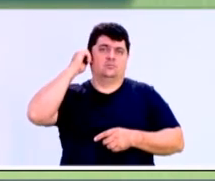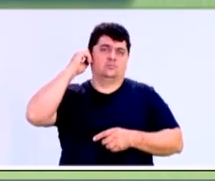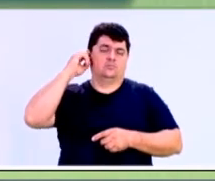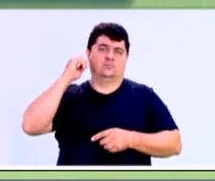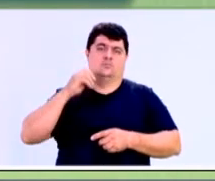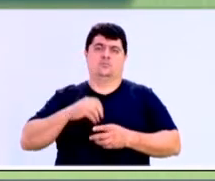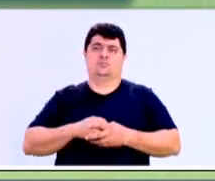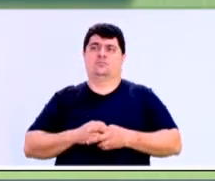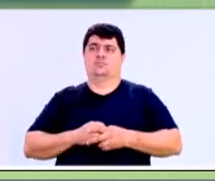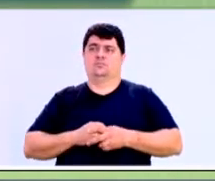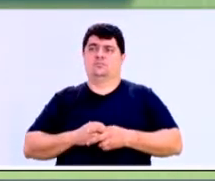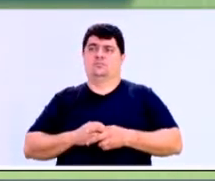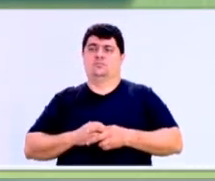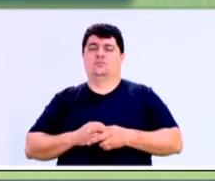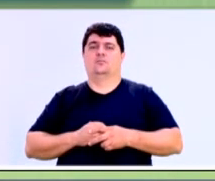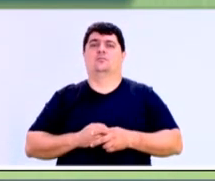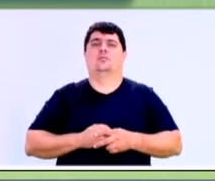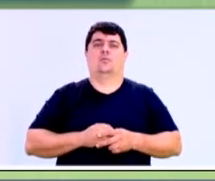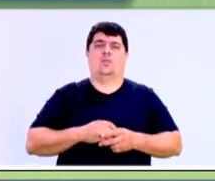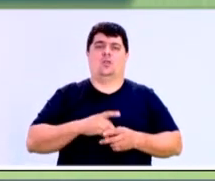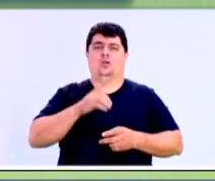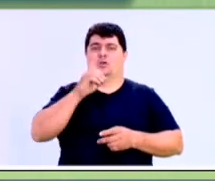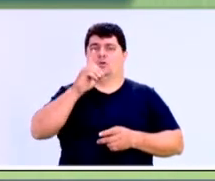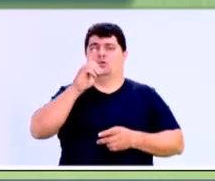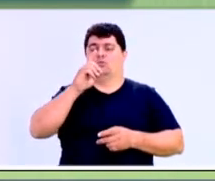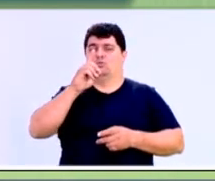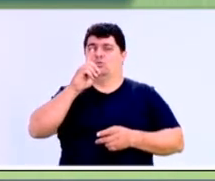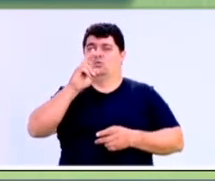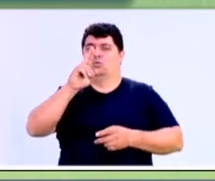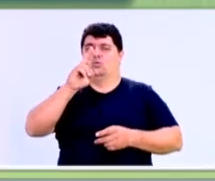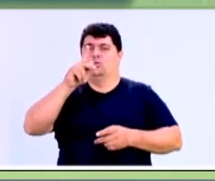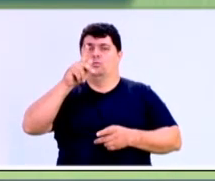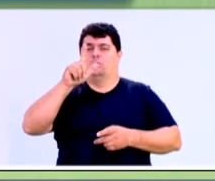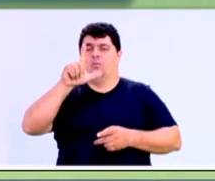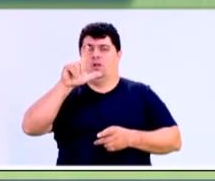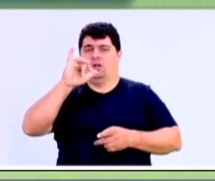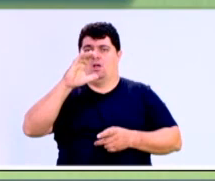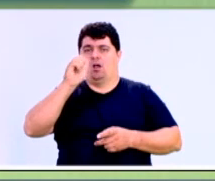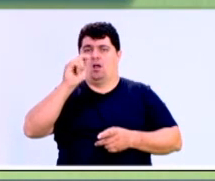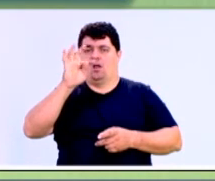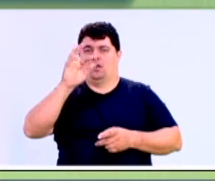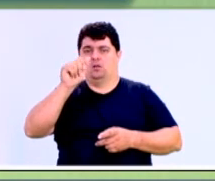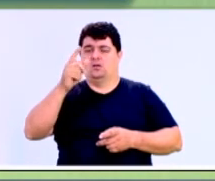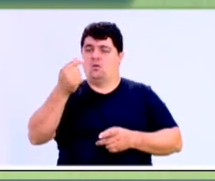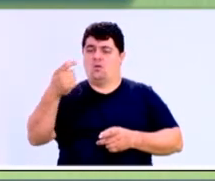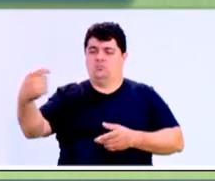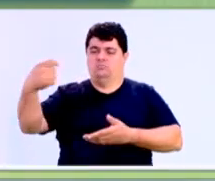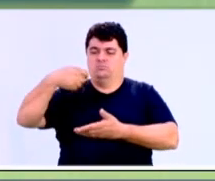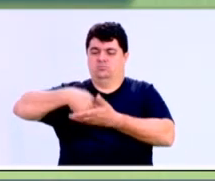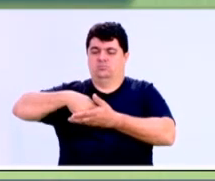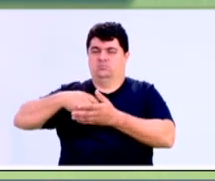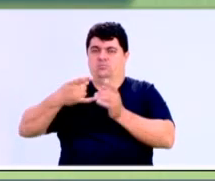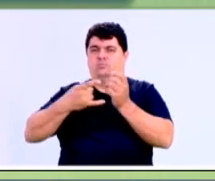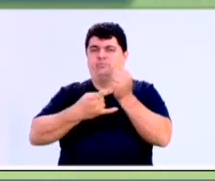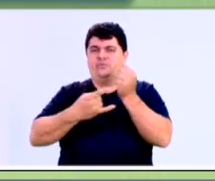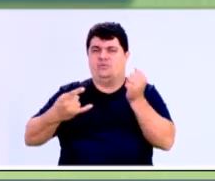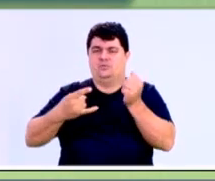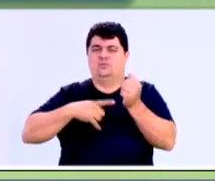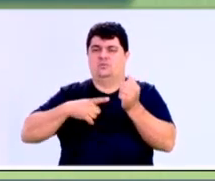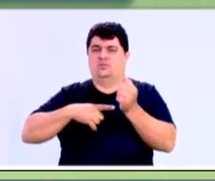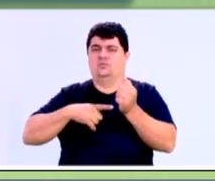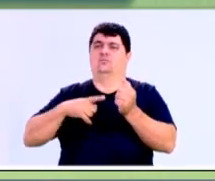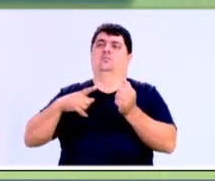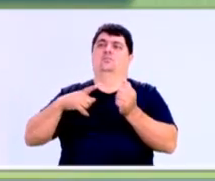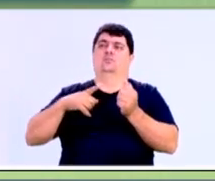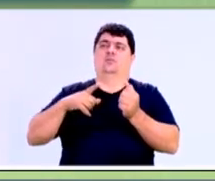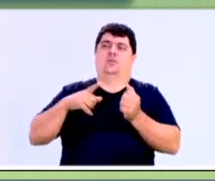correto? A fórmula dele é duplicatas a receber Informação que eu pego do balanço patrimonial do